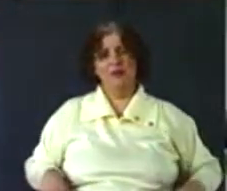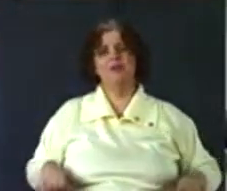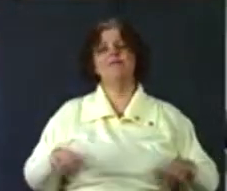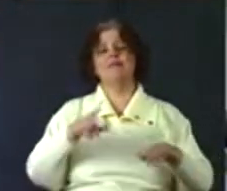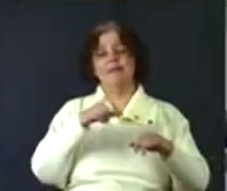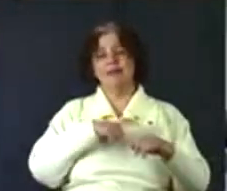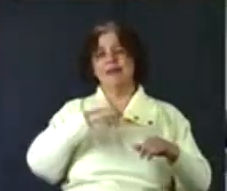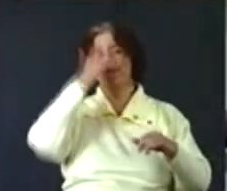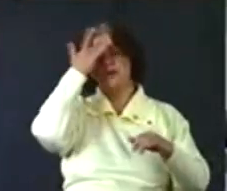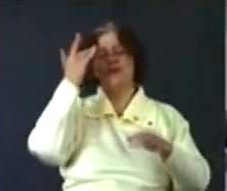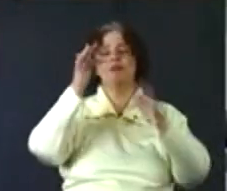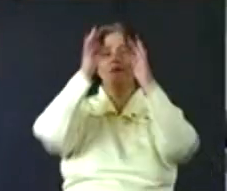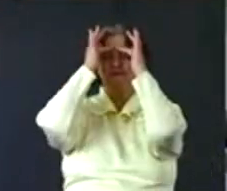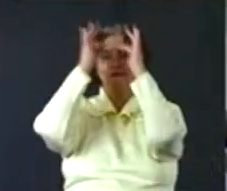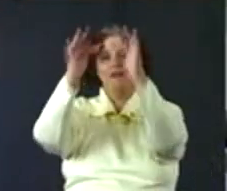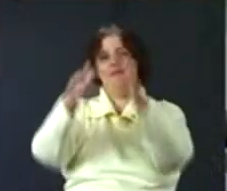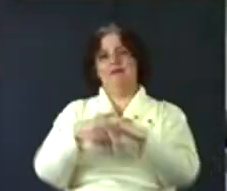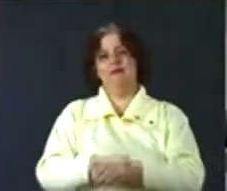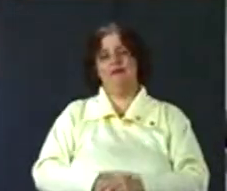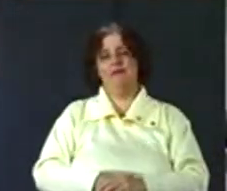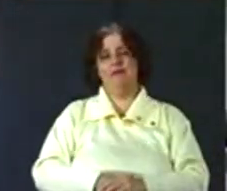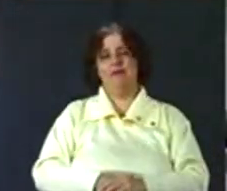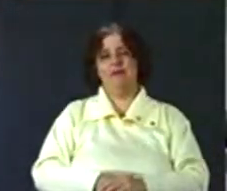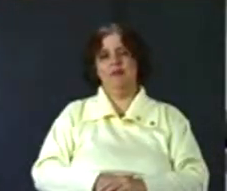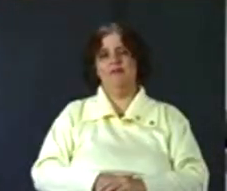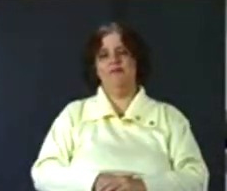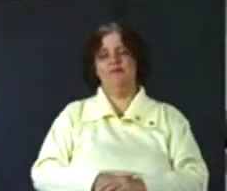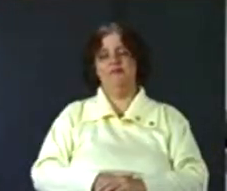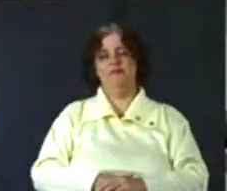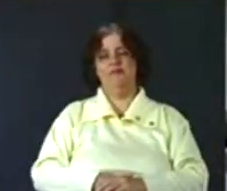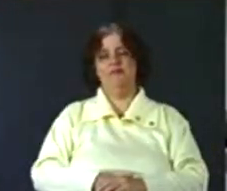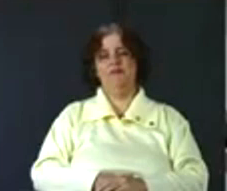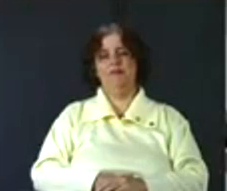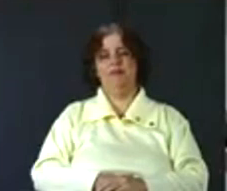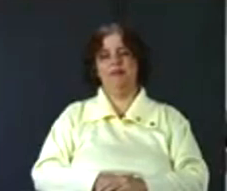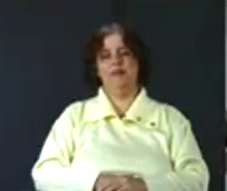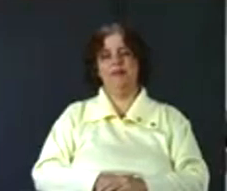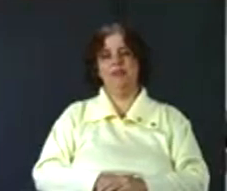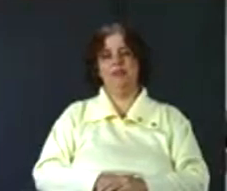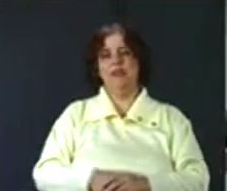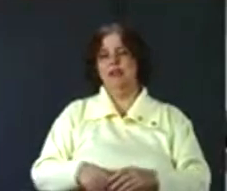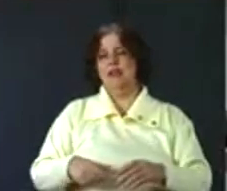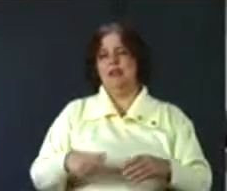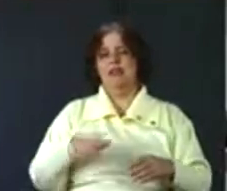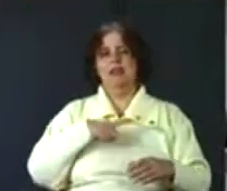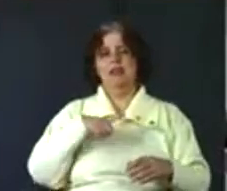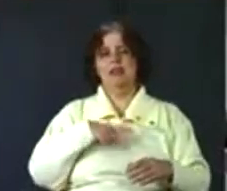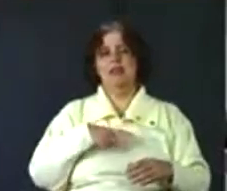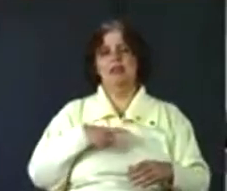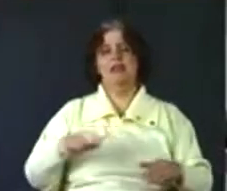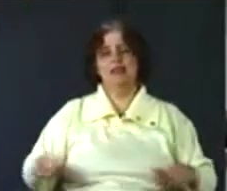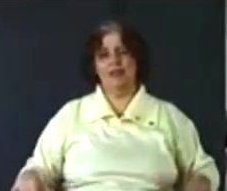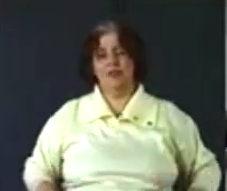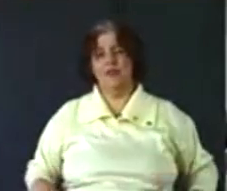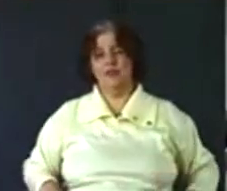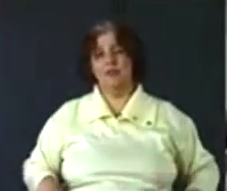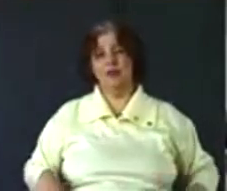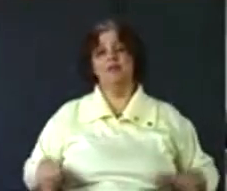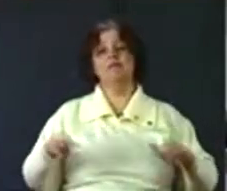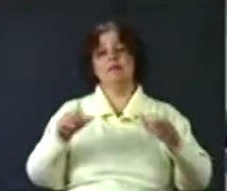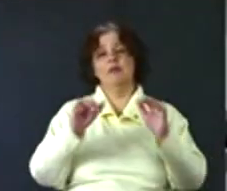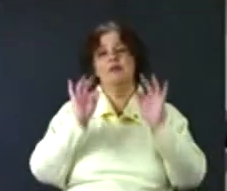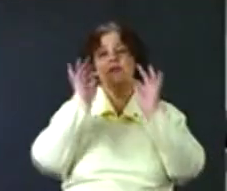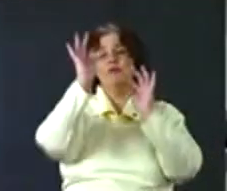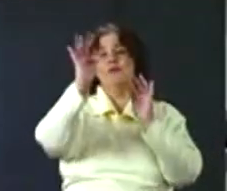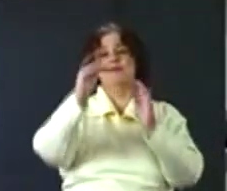chega a dizer que essa tribulação tem prazo. Não tente levar ao pé da letra o que está escrito aqui: e tereis